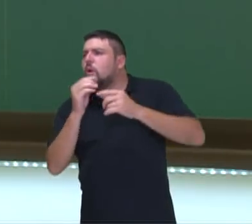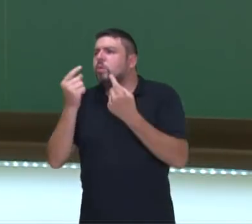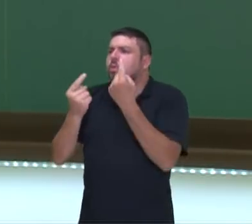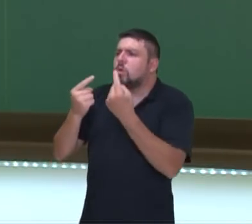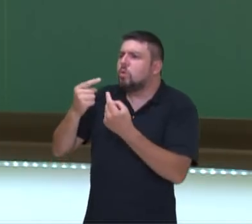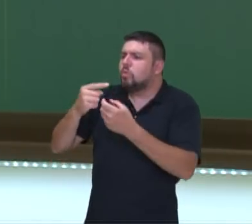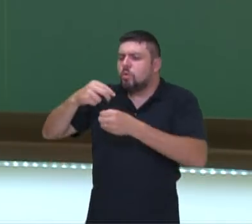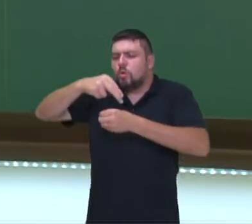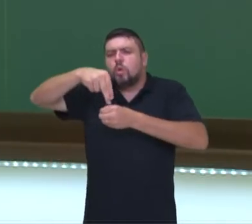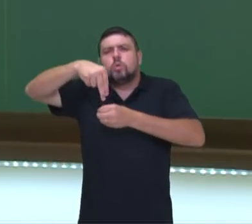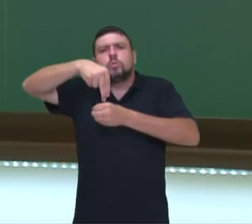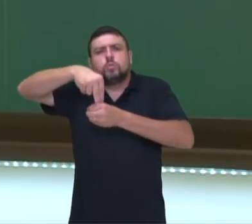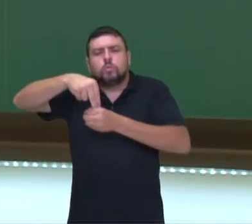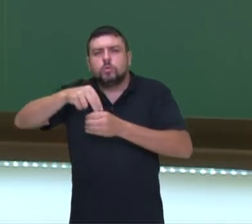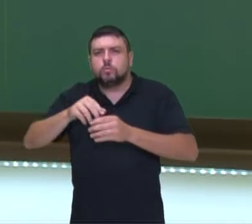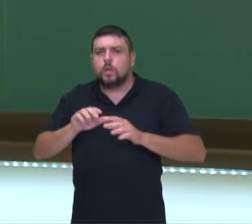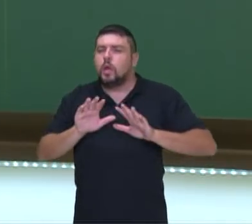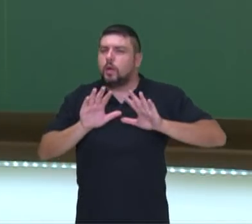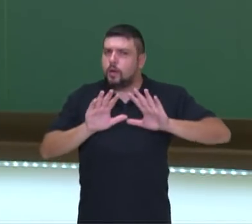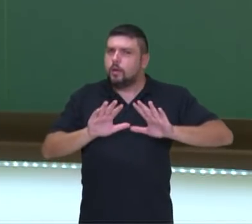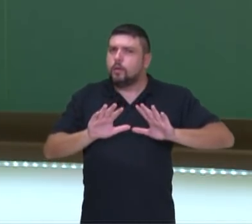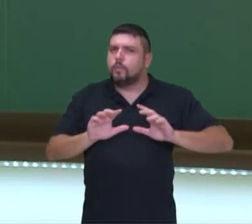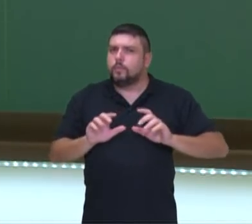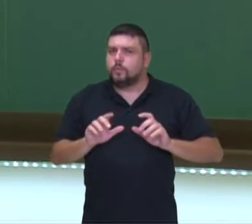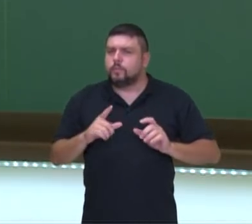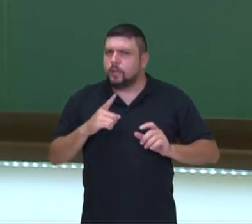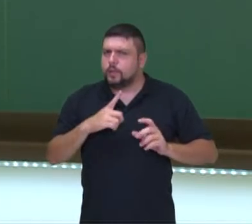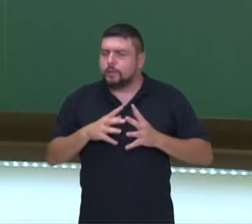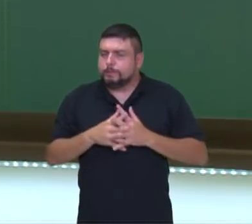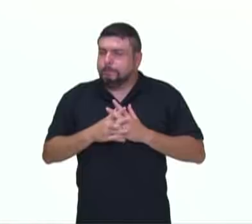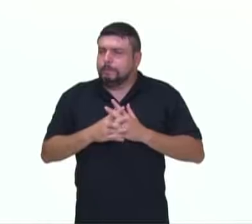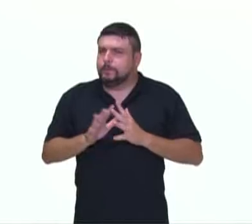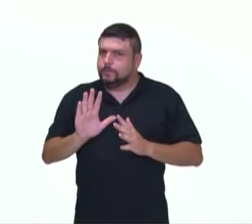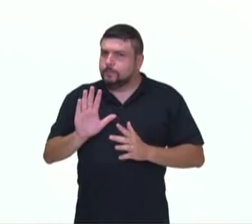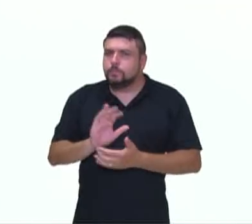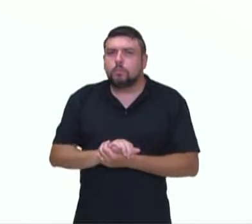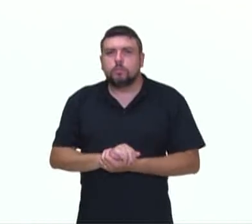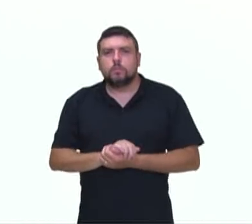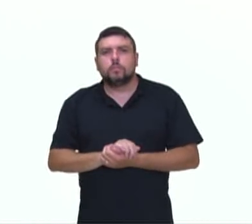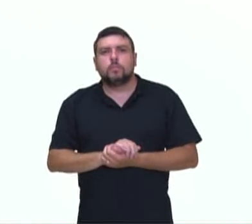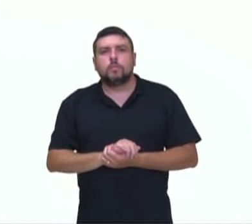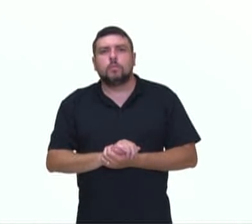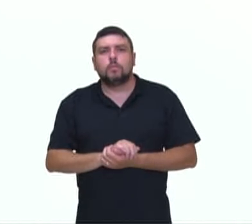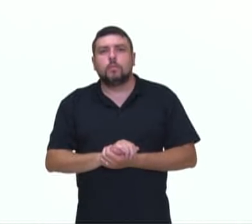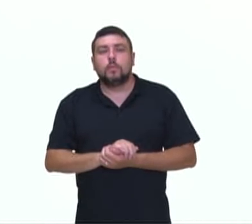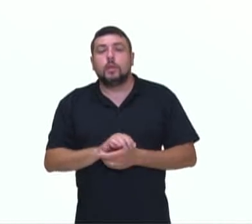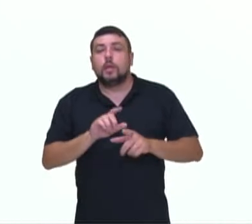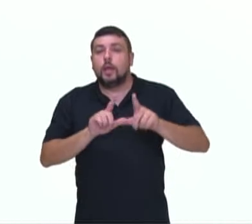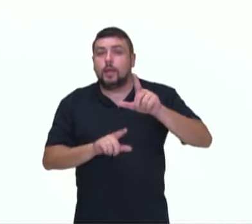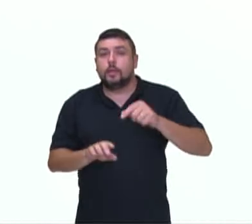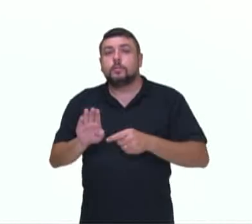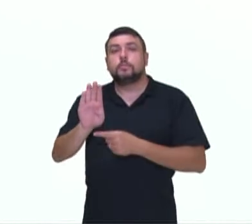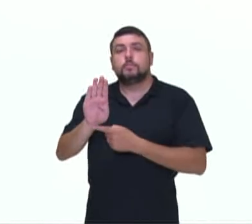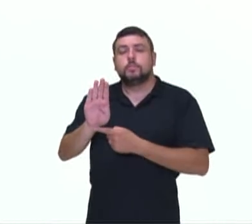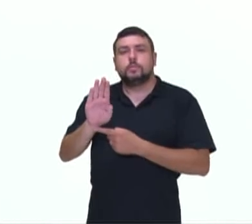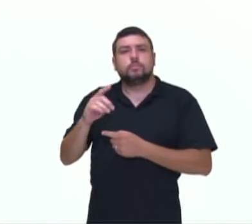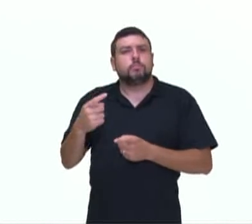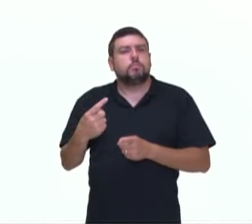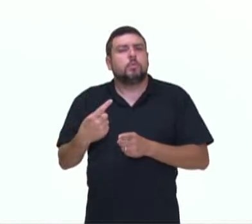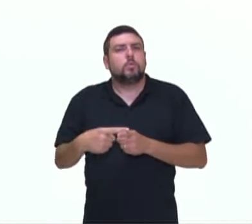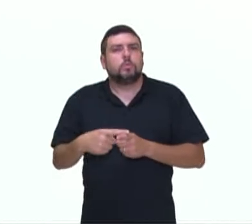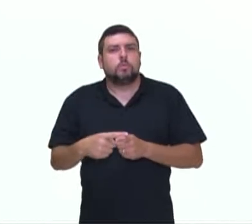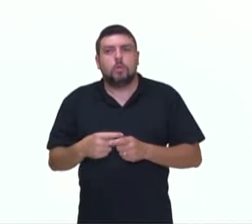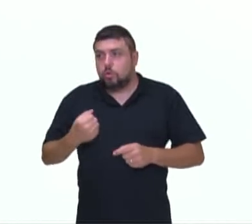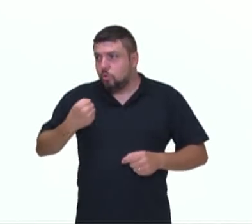pode se confundir, então tem que prestar muita atenção. A alternativa correta é a letra B, ou seja, o número